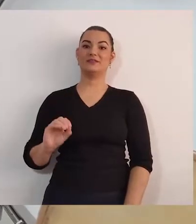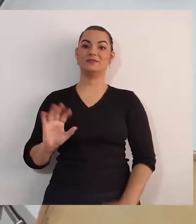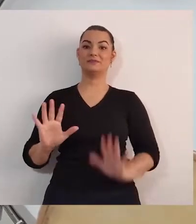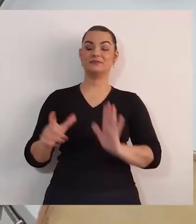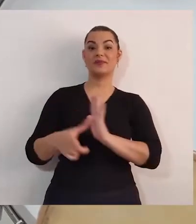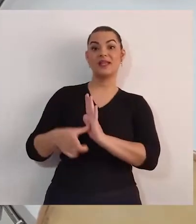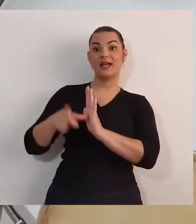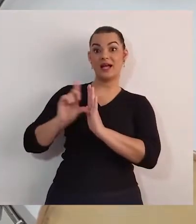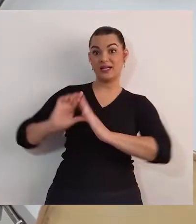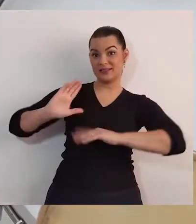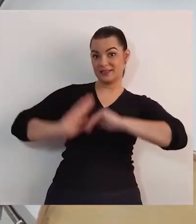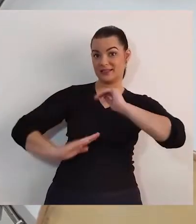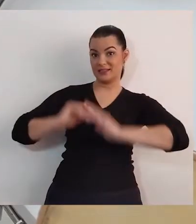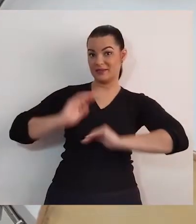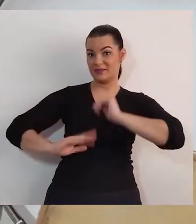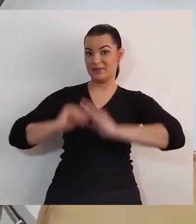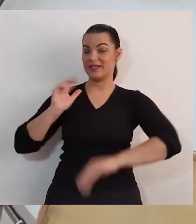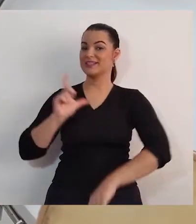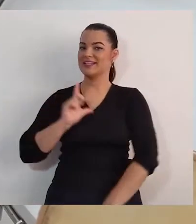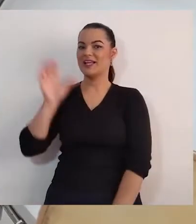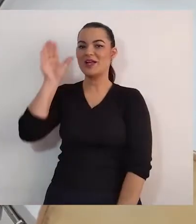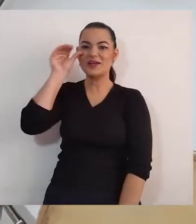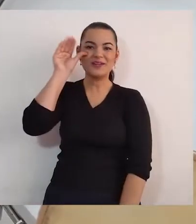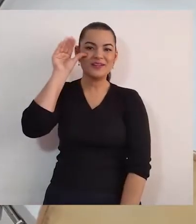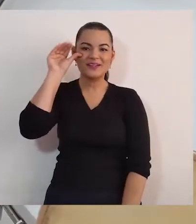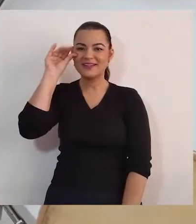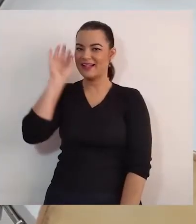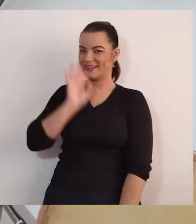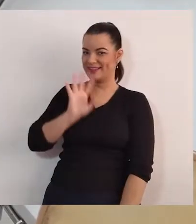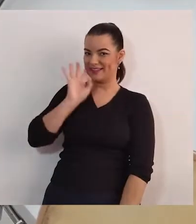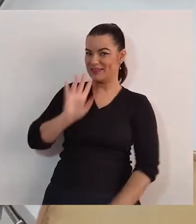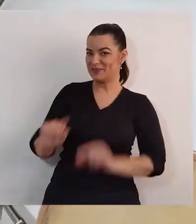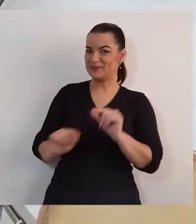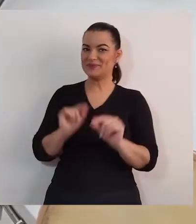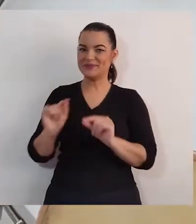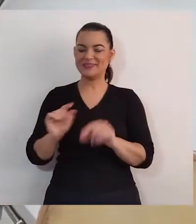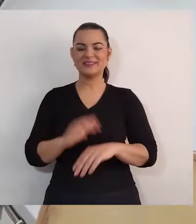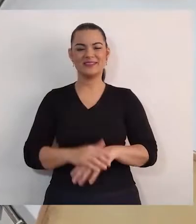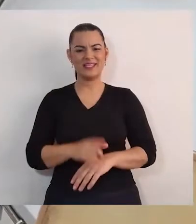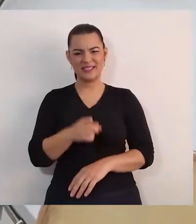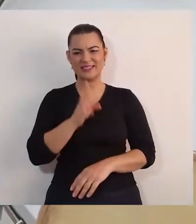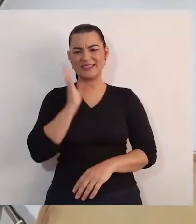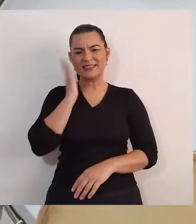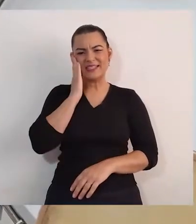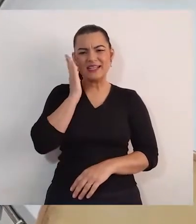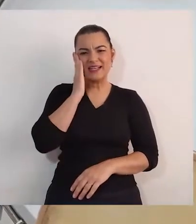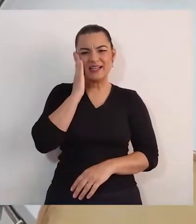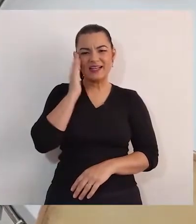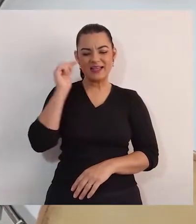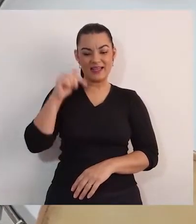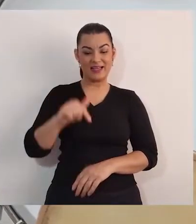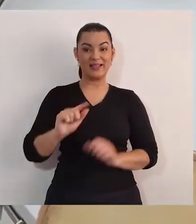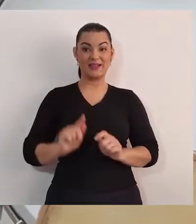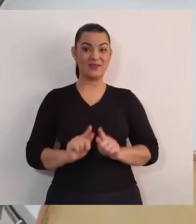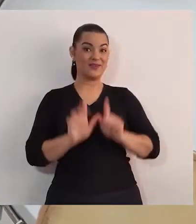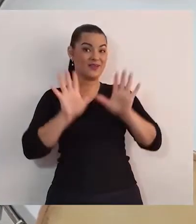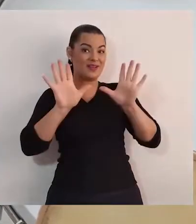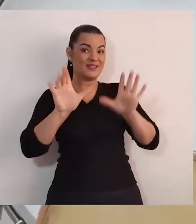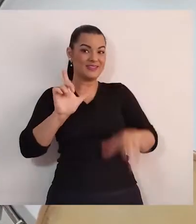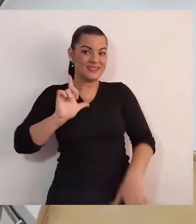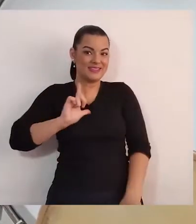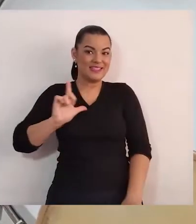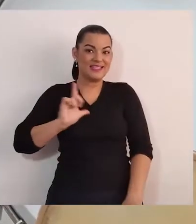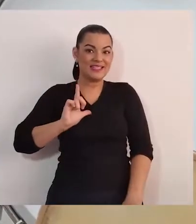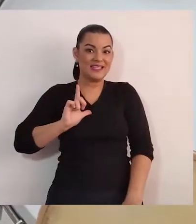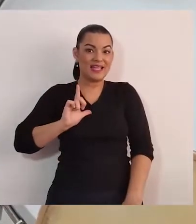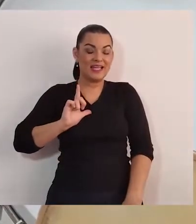Para a parte prática, uma curiosidade muito legal. Você sabia que aqui na nossa Guarulhos